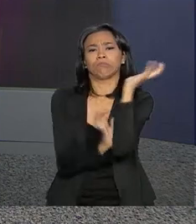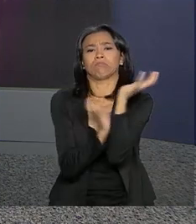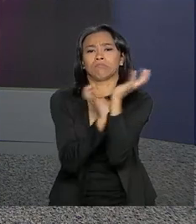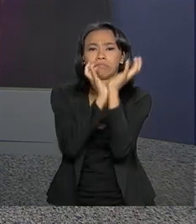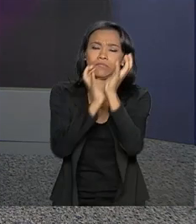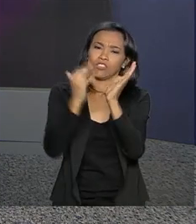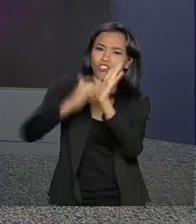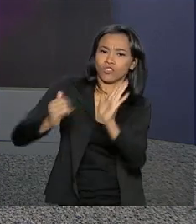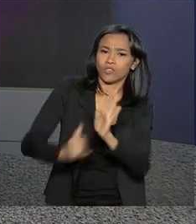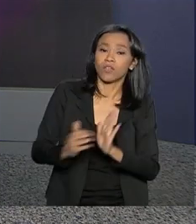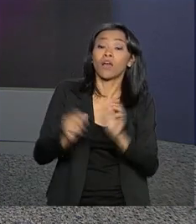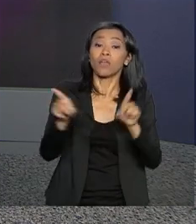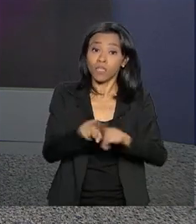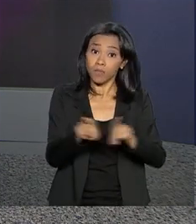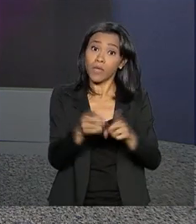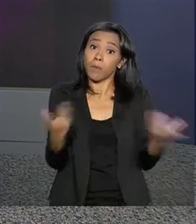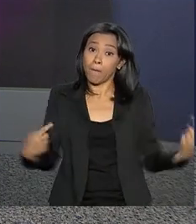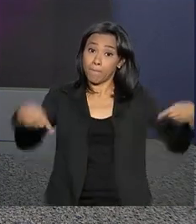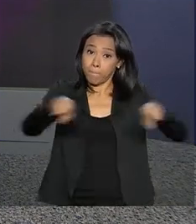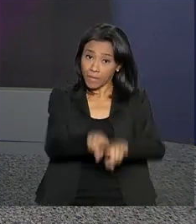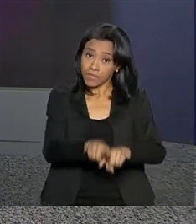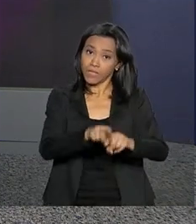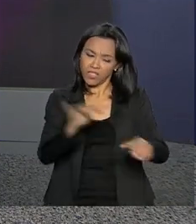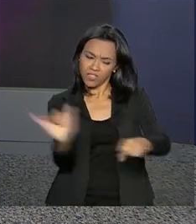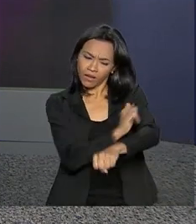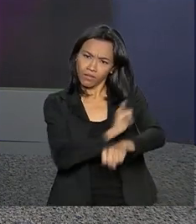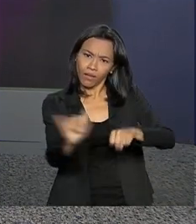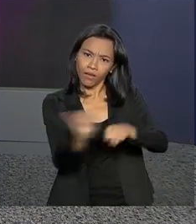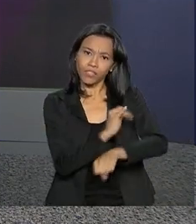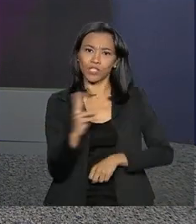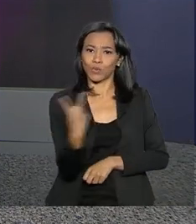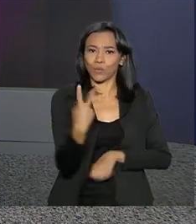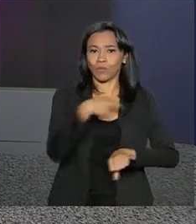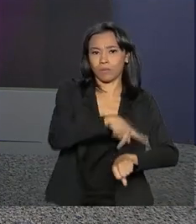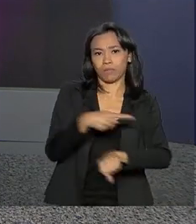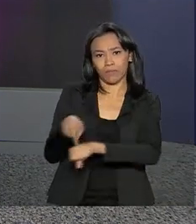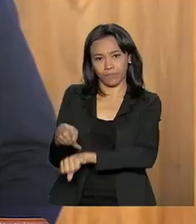além de ressaltar a parceria estratégica entre Brasil e Argentina.